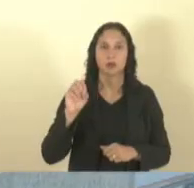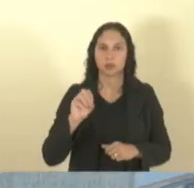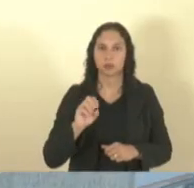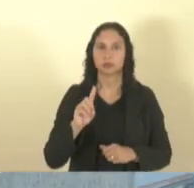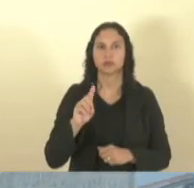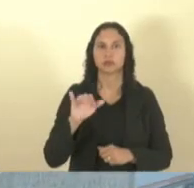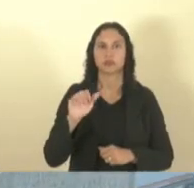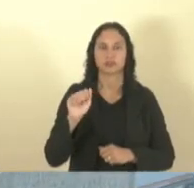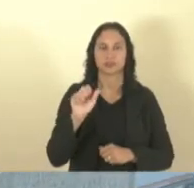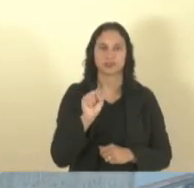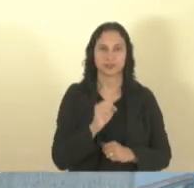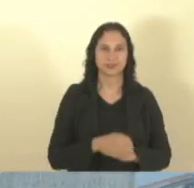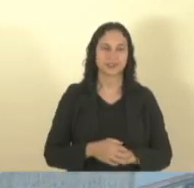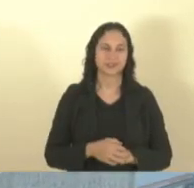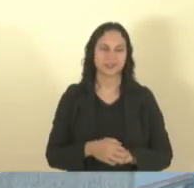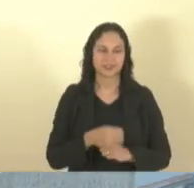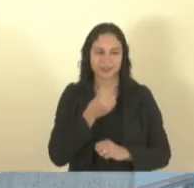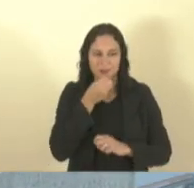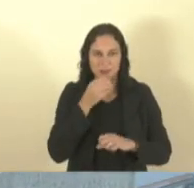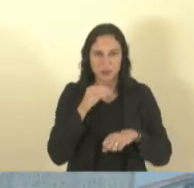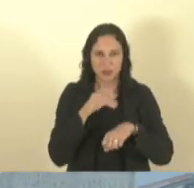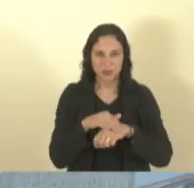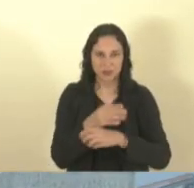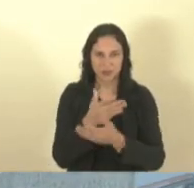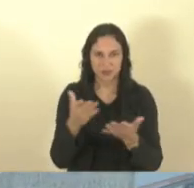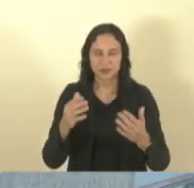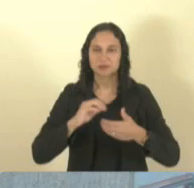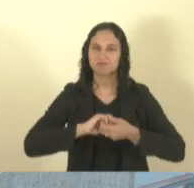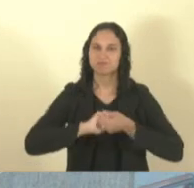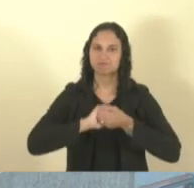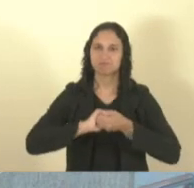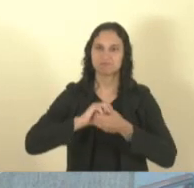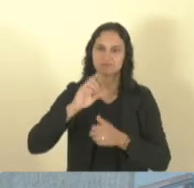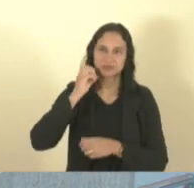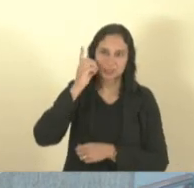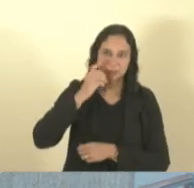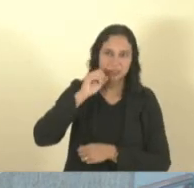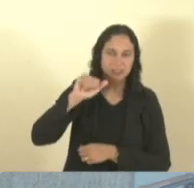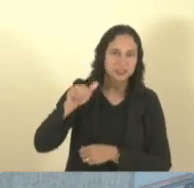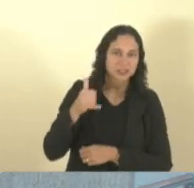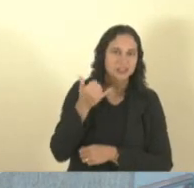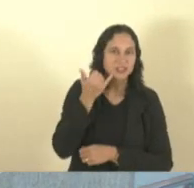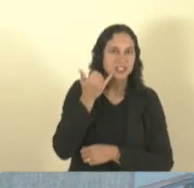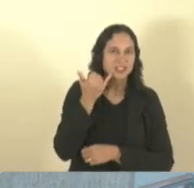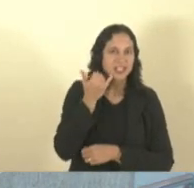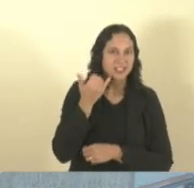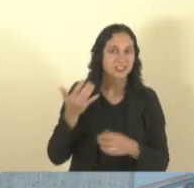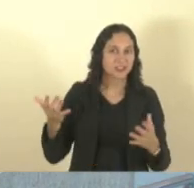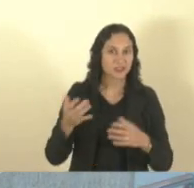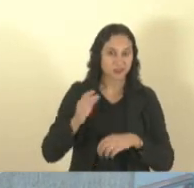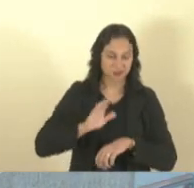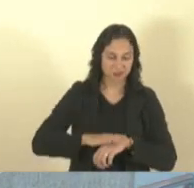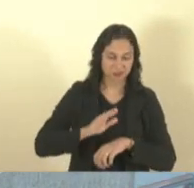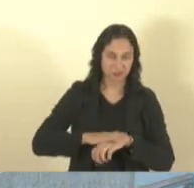Boa noite a todos. Cumprimentar a nossa deputada Janete Sá pela pelo momento que ela tem